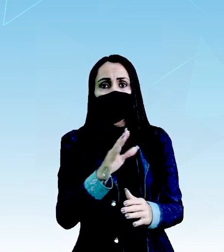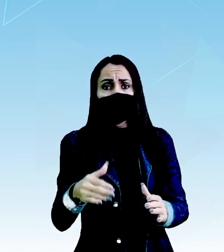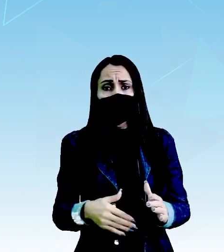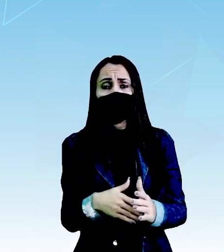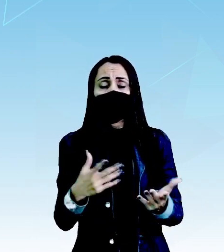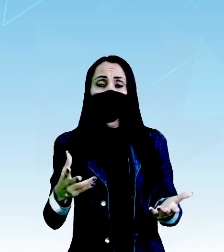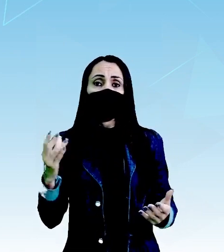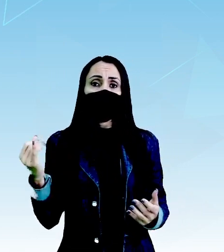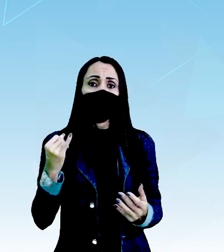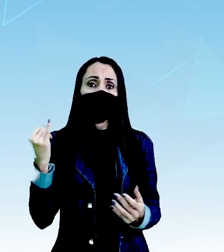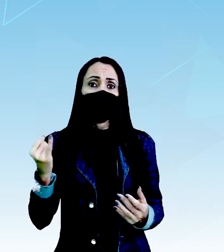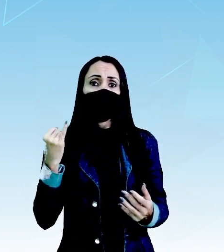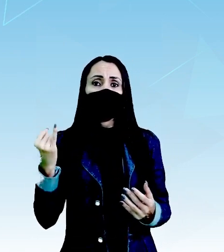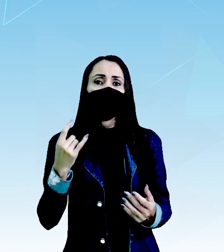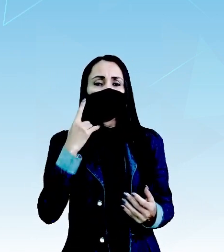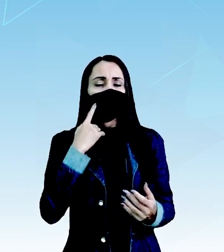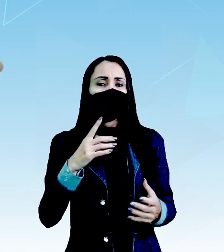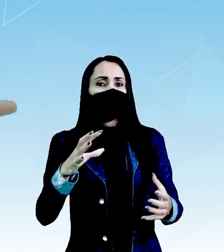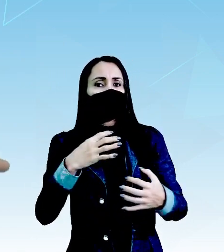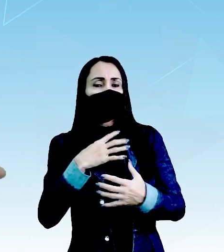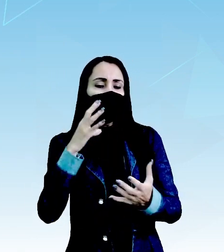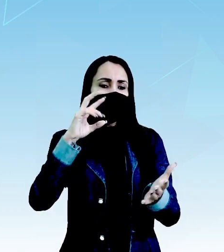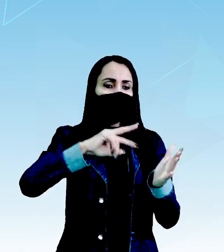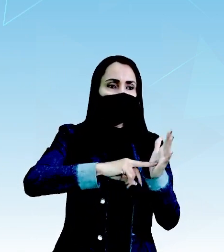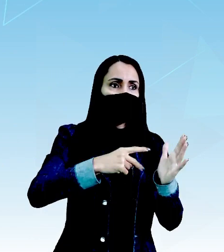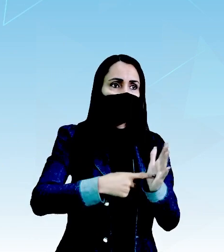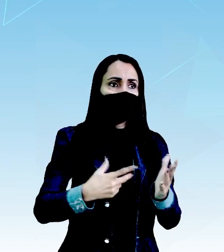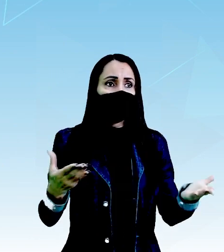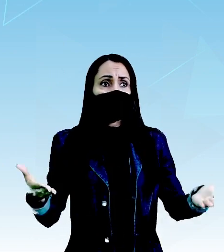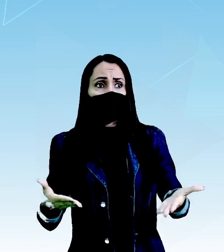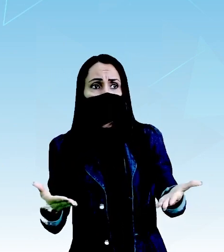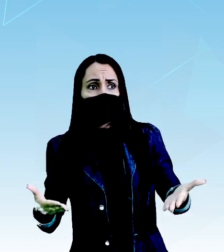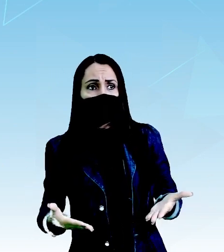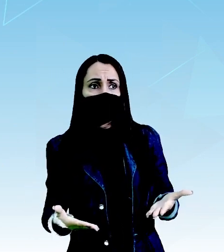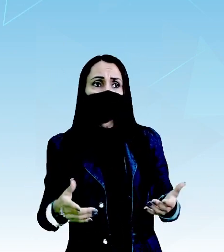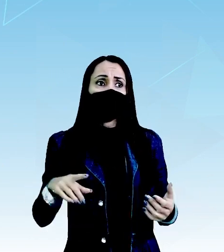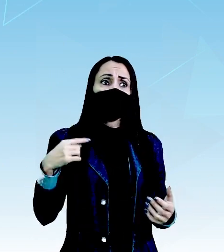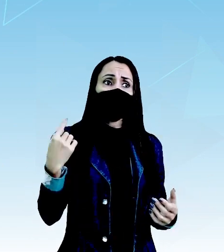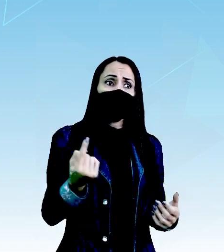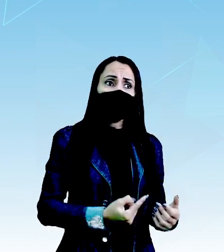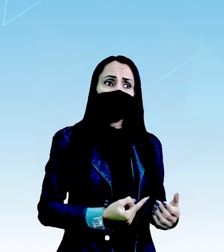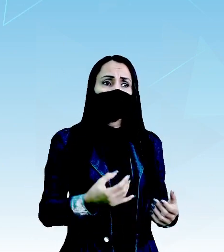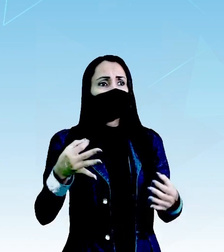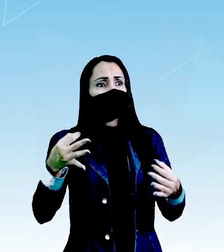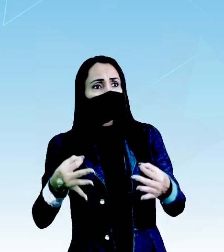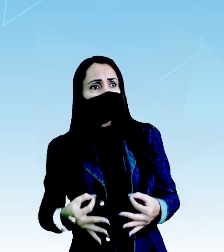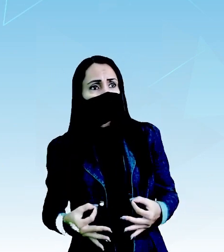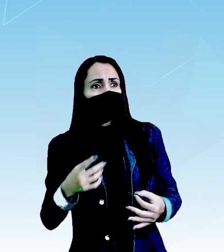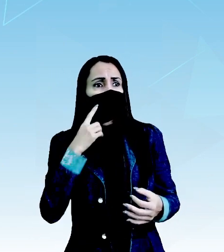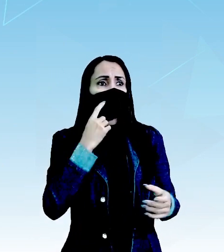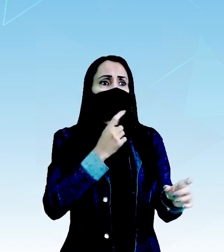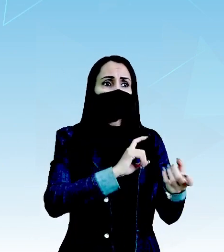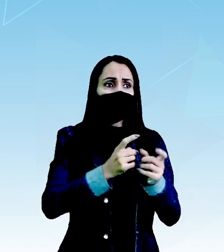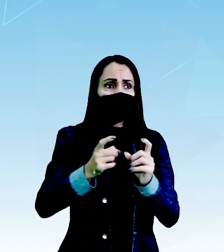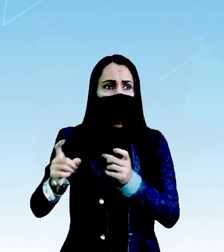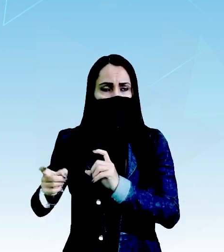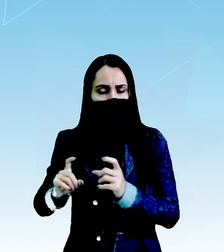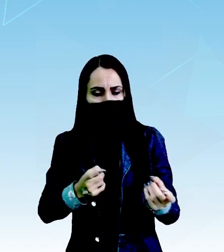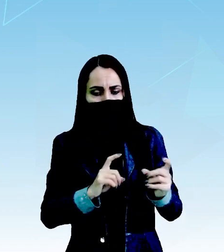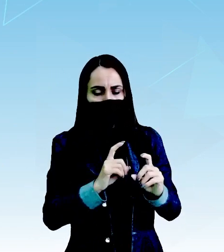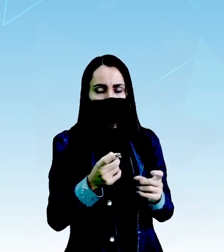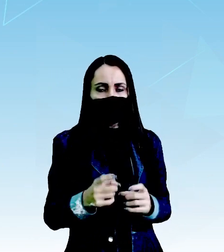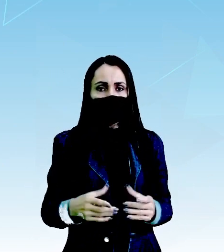um certo sentido. E como hoje nós estamos justamente nesse discurso, certo? Que é